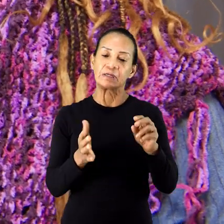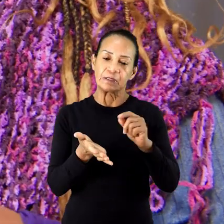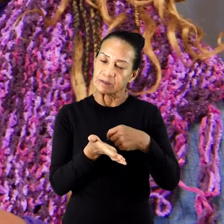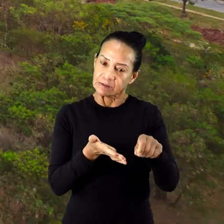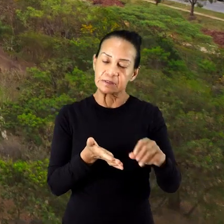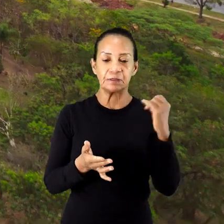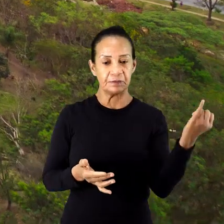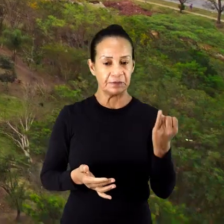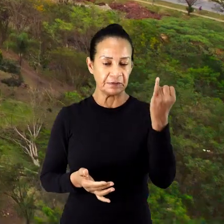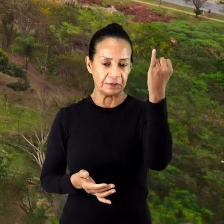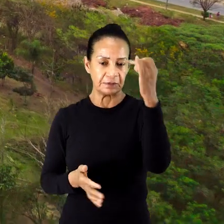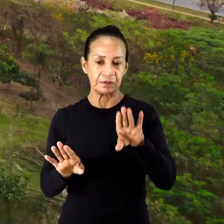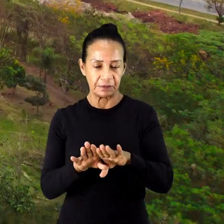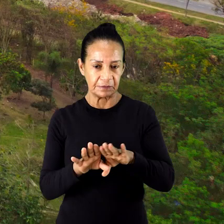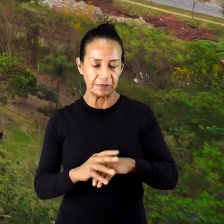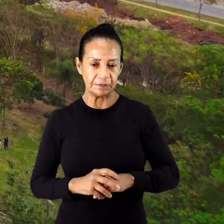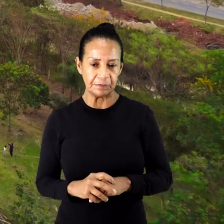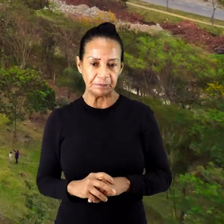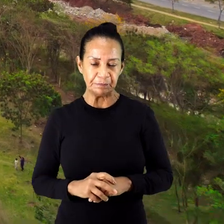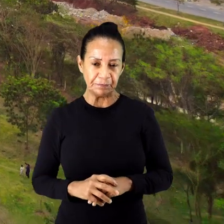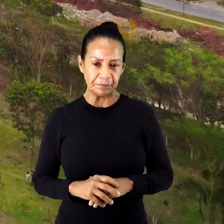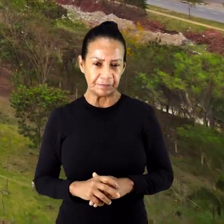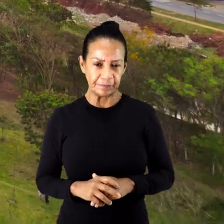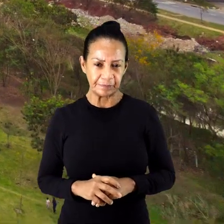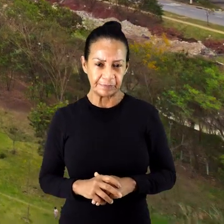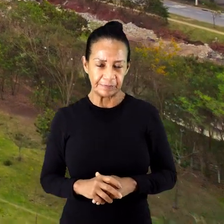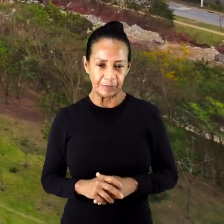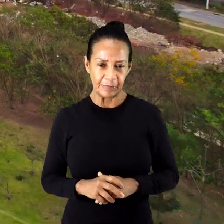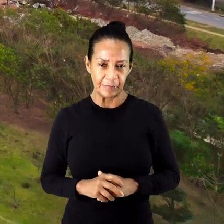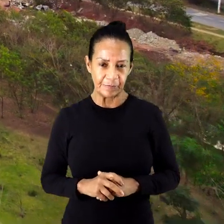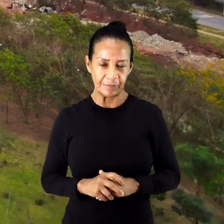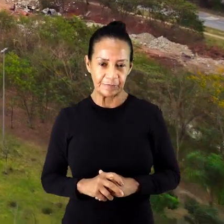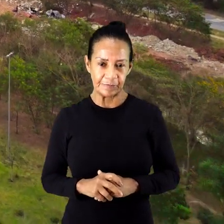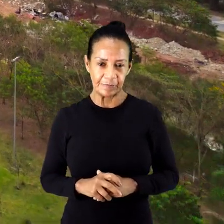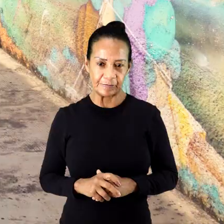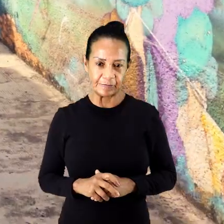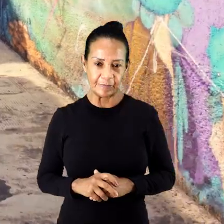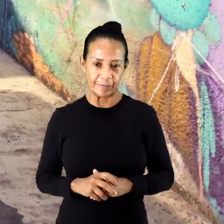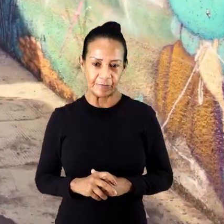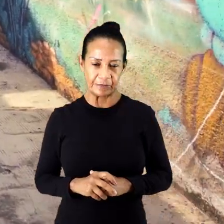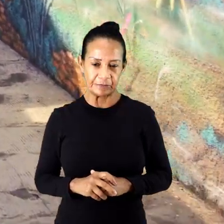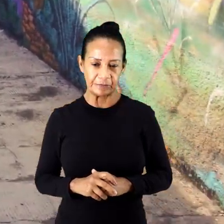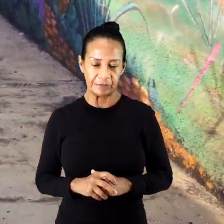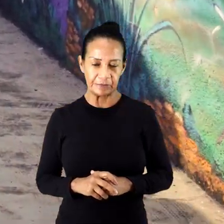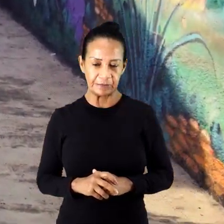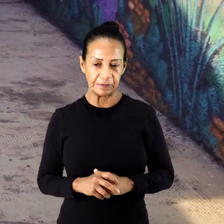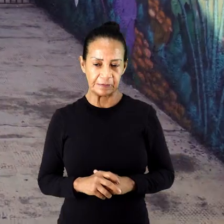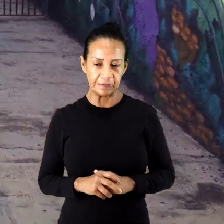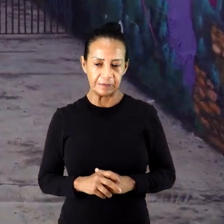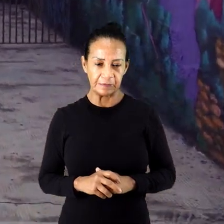foi muito importante. Algumas árvores e carros nas ruas. Ao fundo, casas e um viaduto.